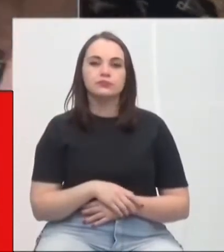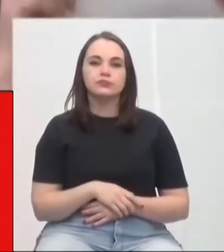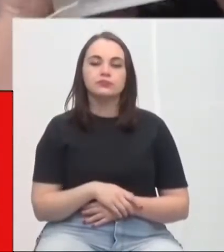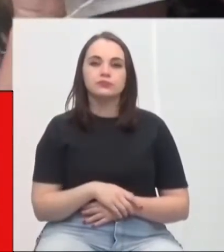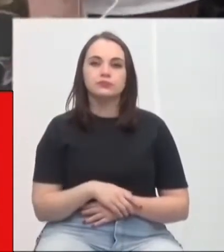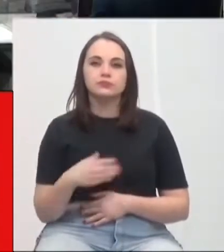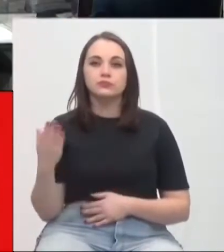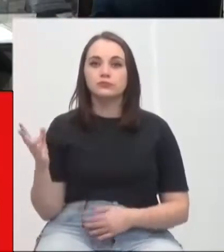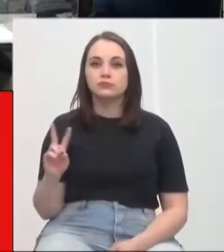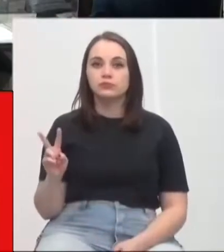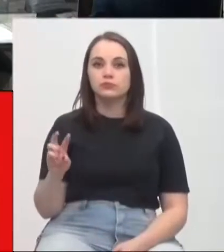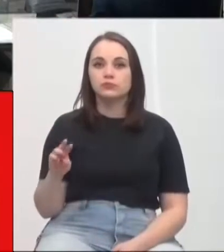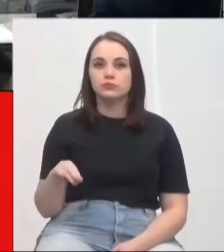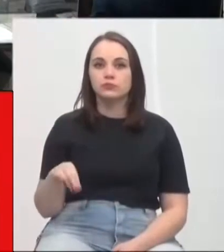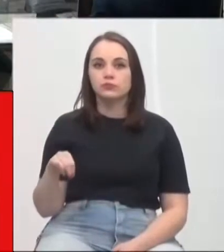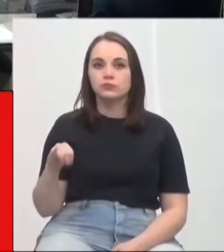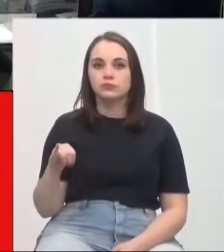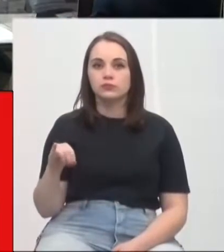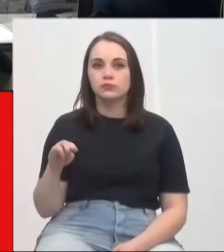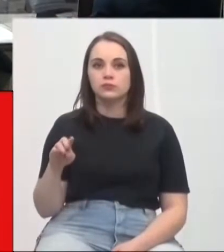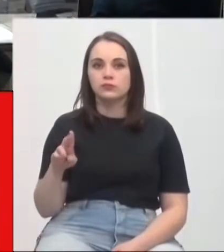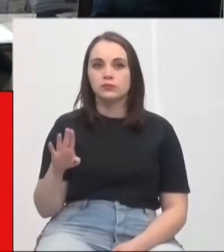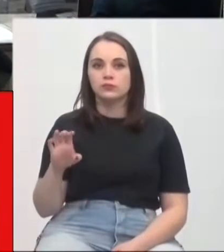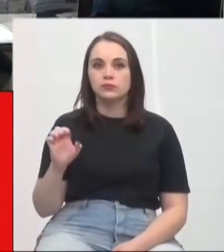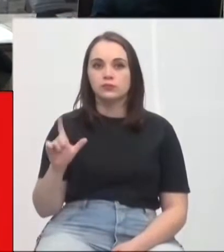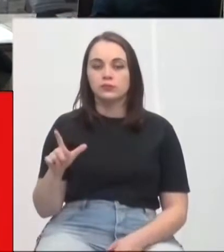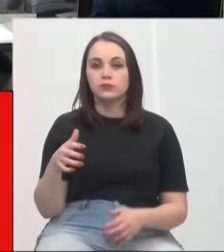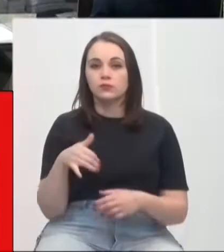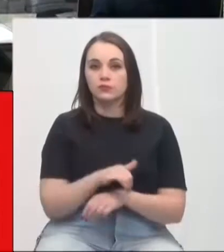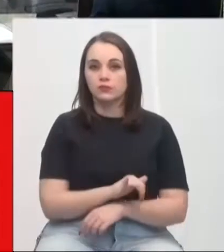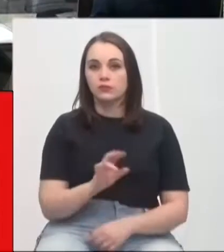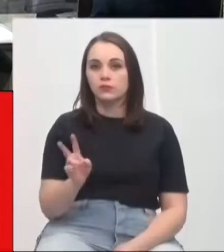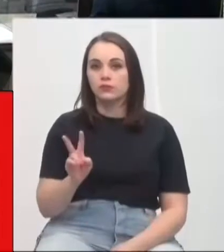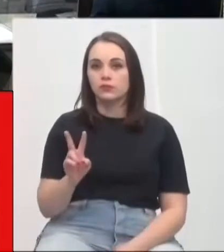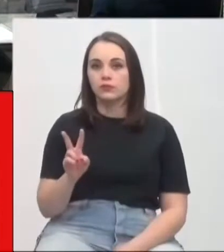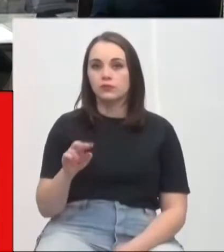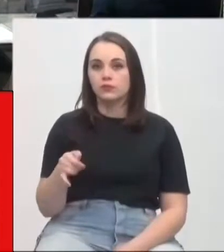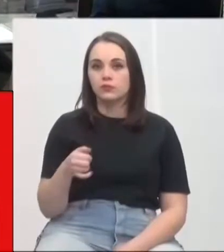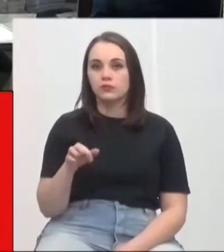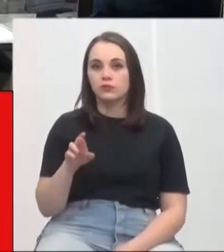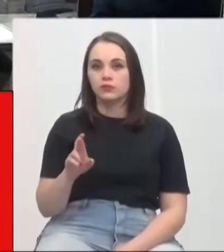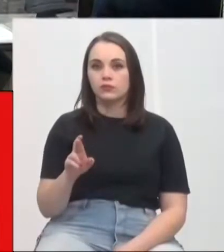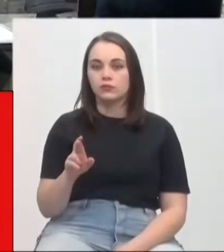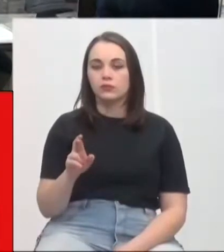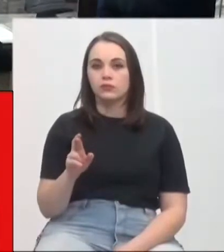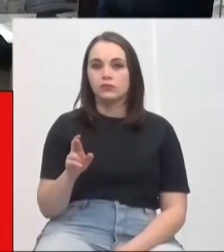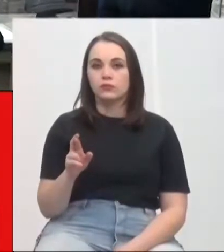Com a palavra o vereador Miguel Pierini. Ausente. Com a palavra o vereador Jair Alexandre.